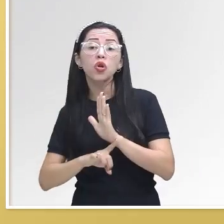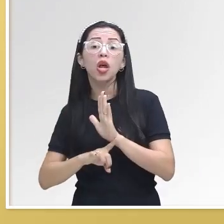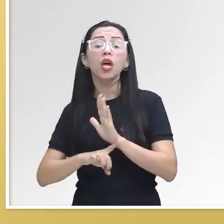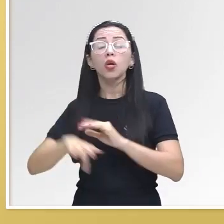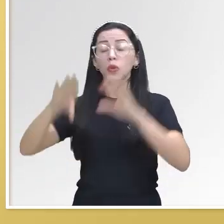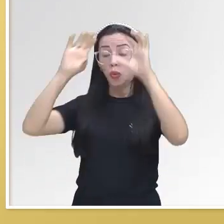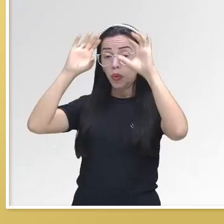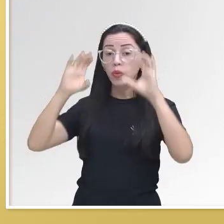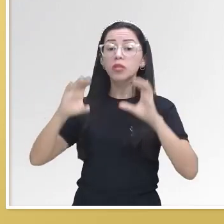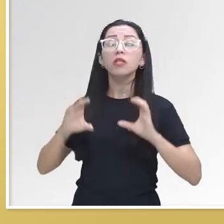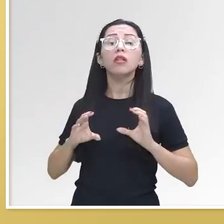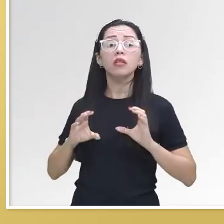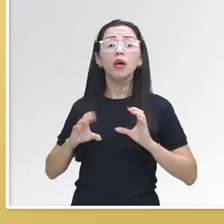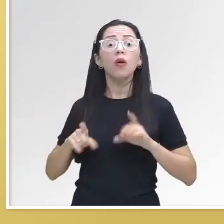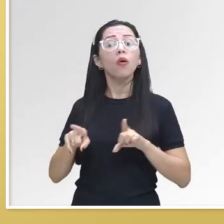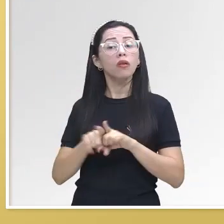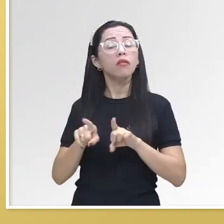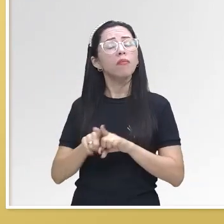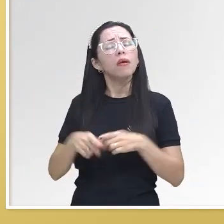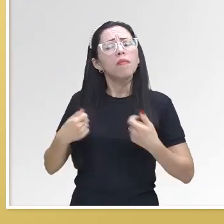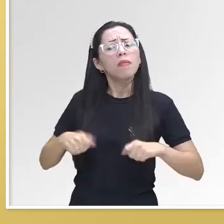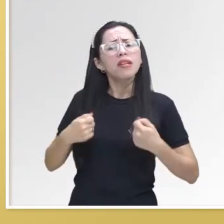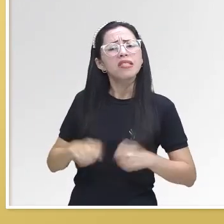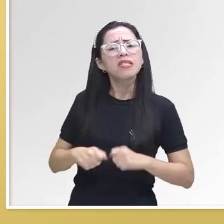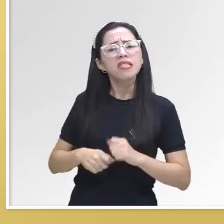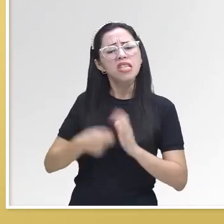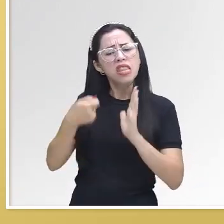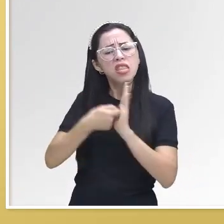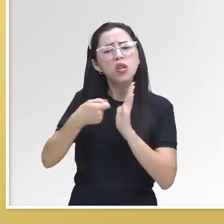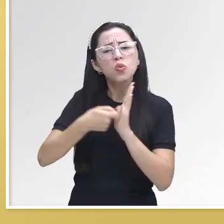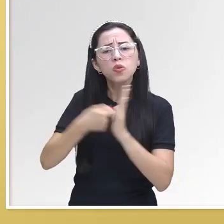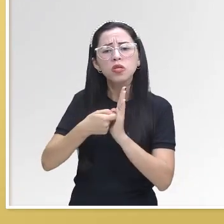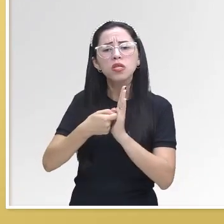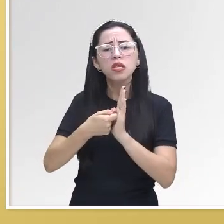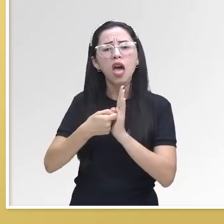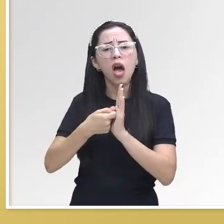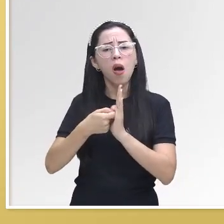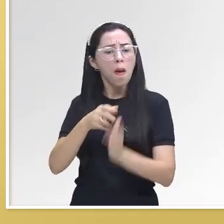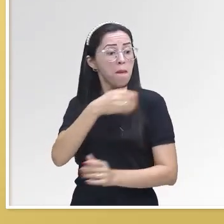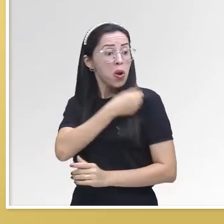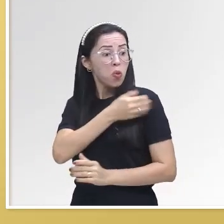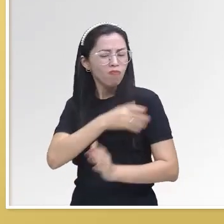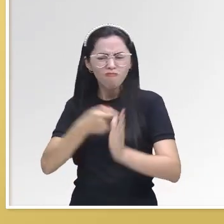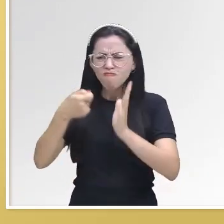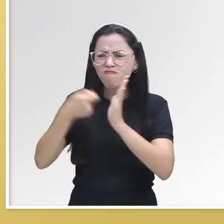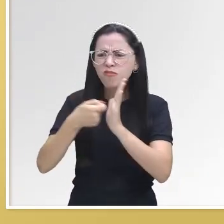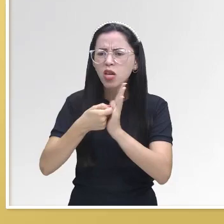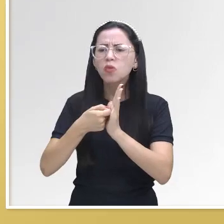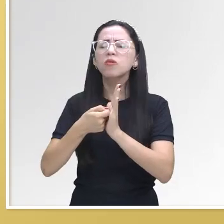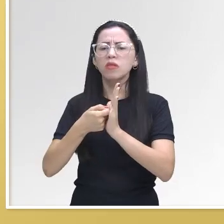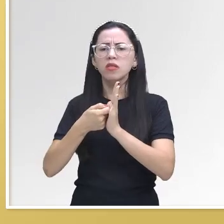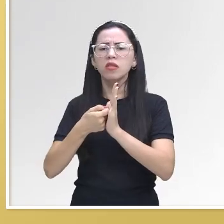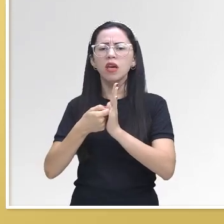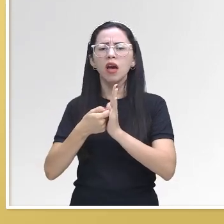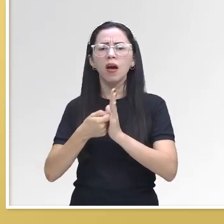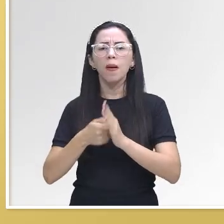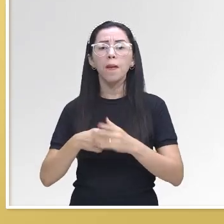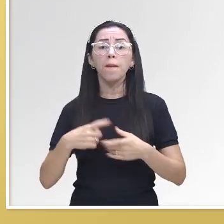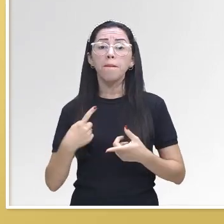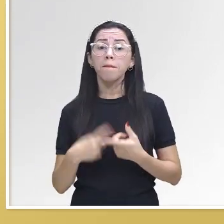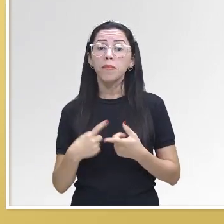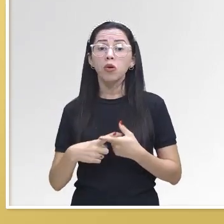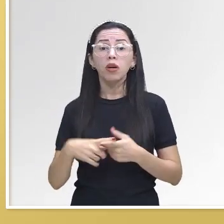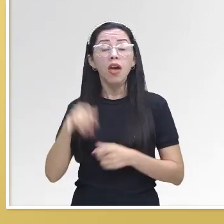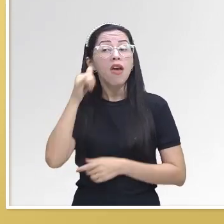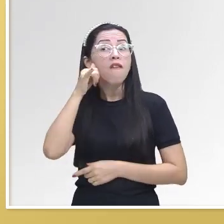dever. Denunciar um crime de ódio não ajuda apenas a vítima, mas toda a sociedade e aqueles que poderiam ser